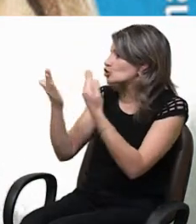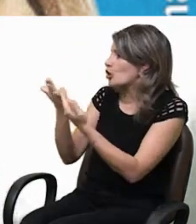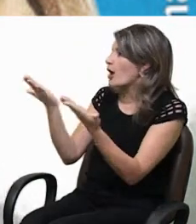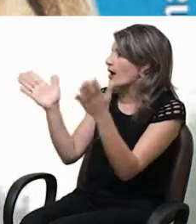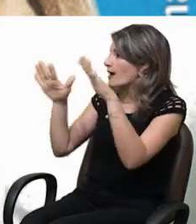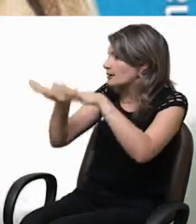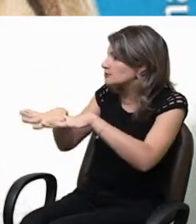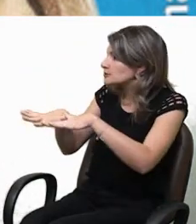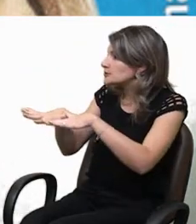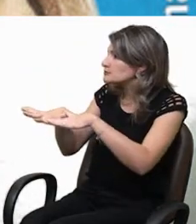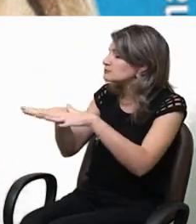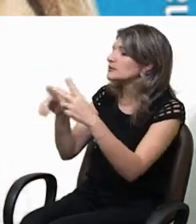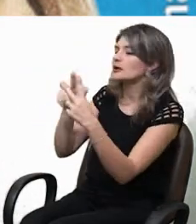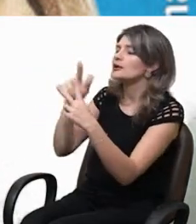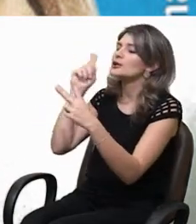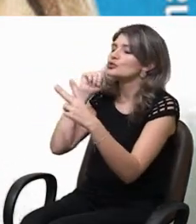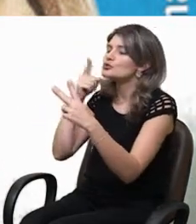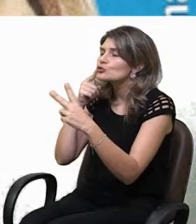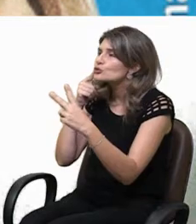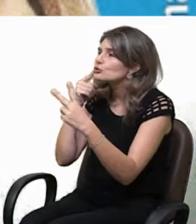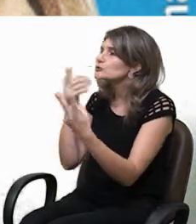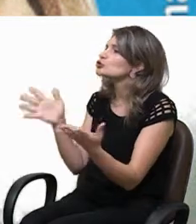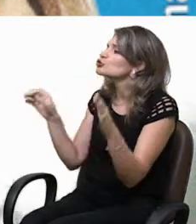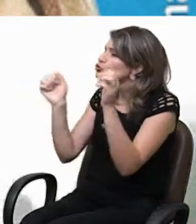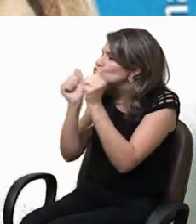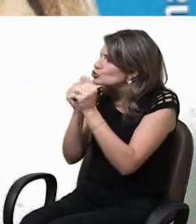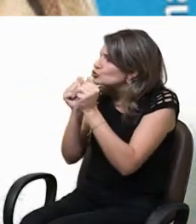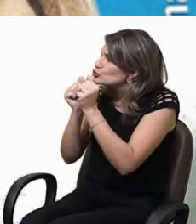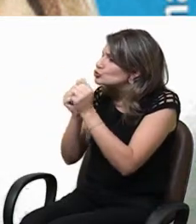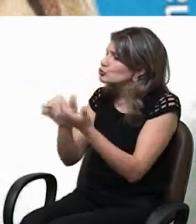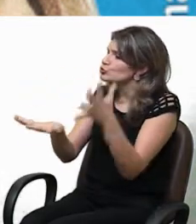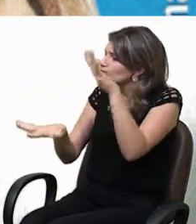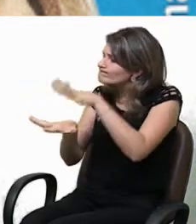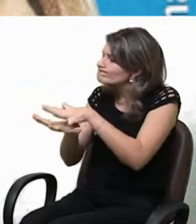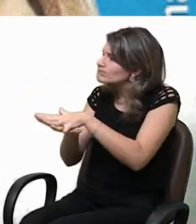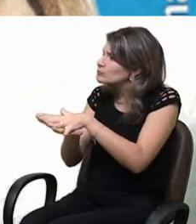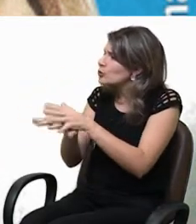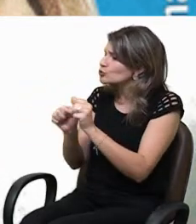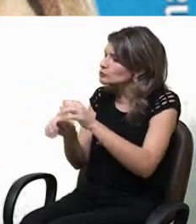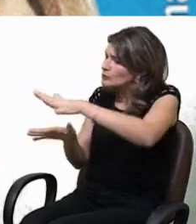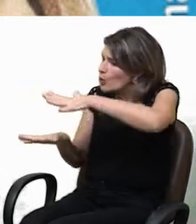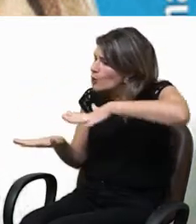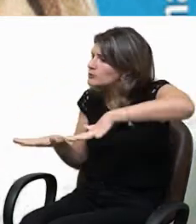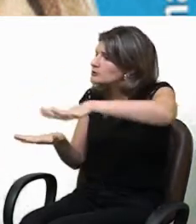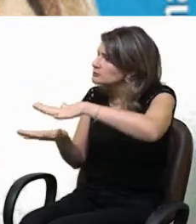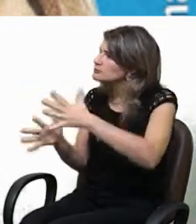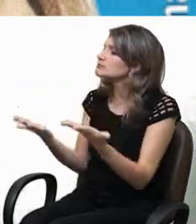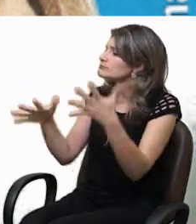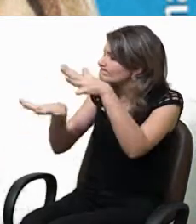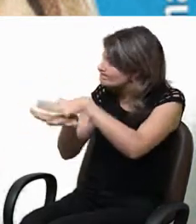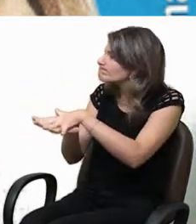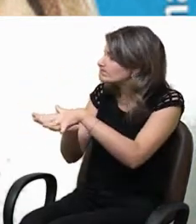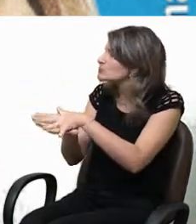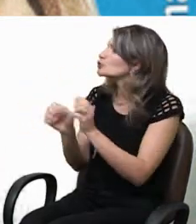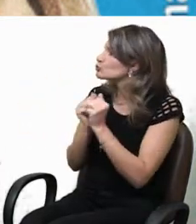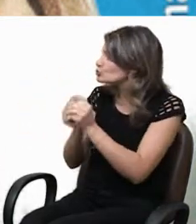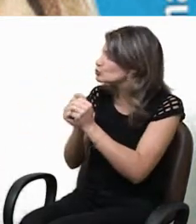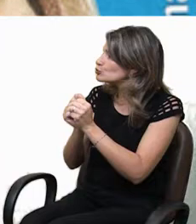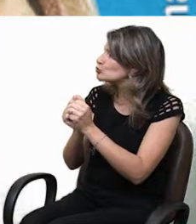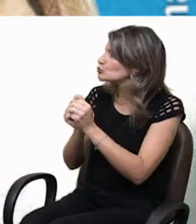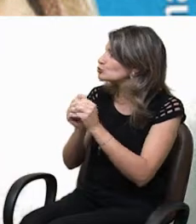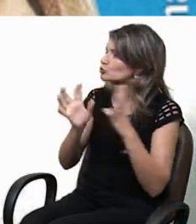A gente tem dois lados. Tem um lado que acredita na escola inclusiva, que é pegar essa criança